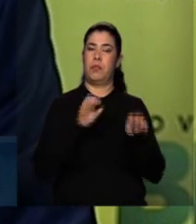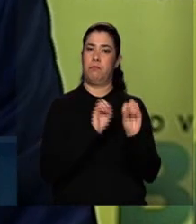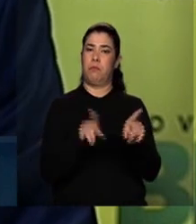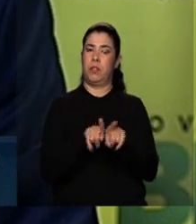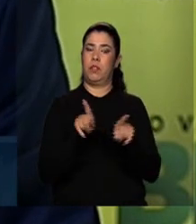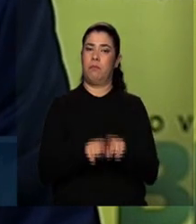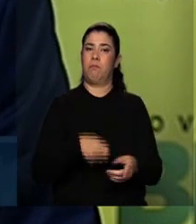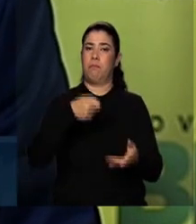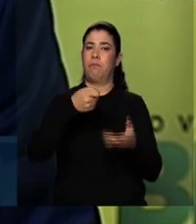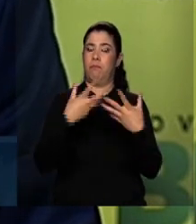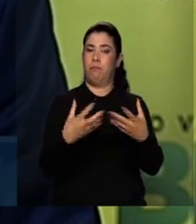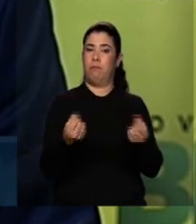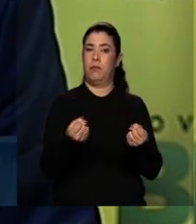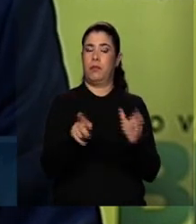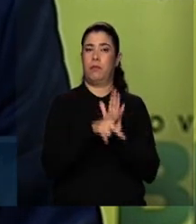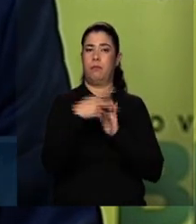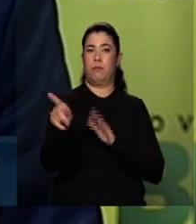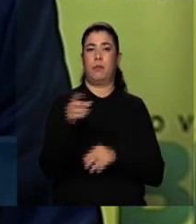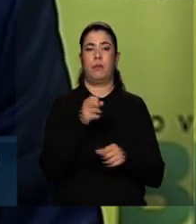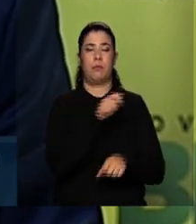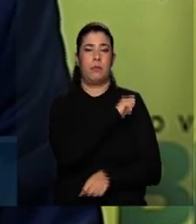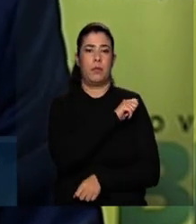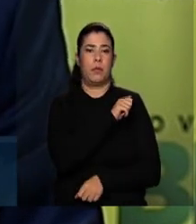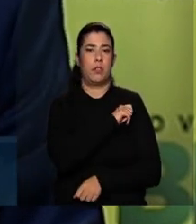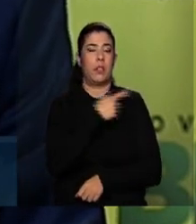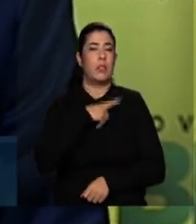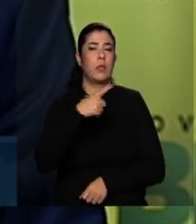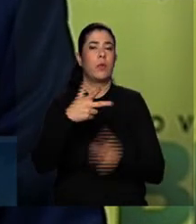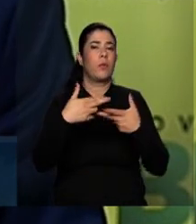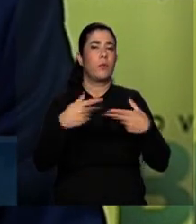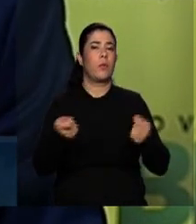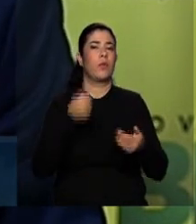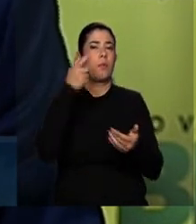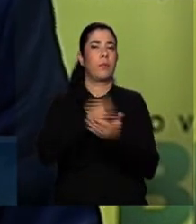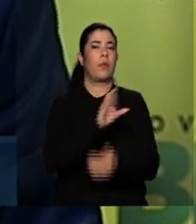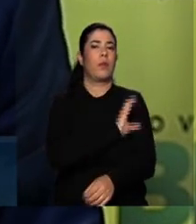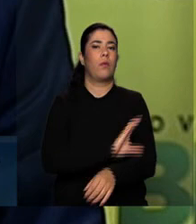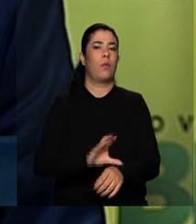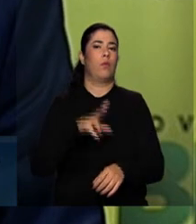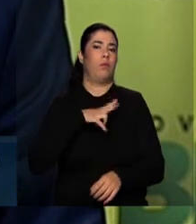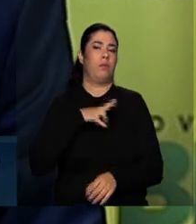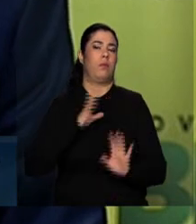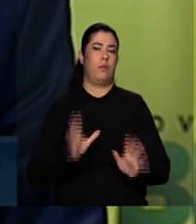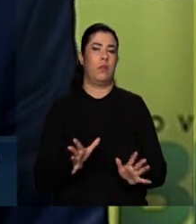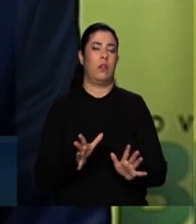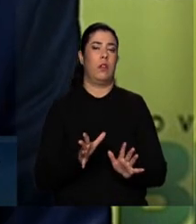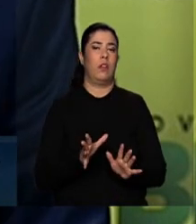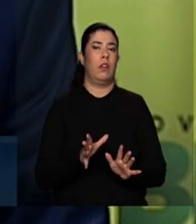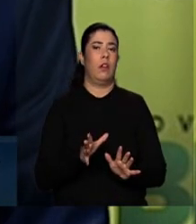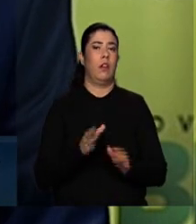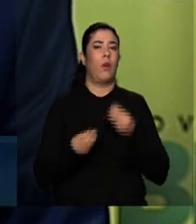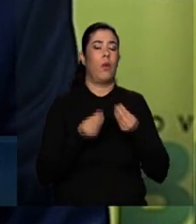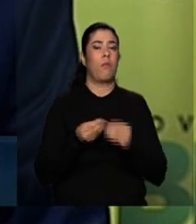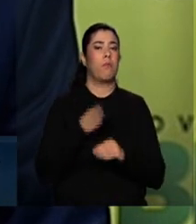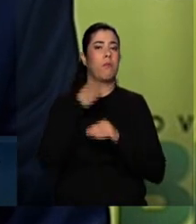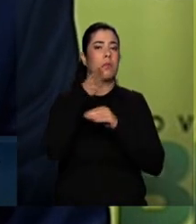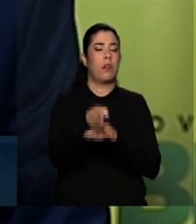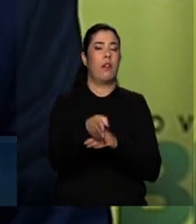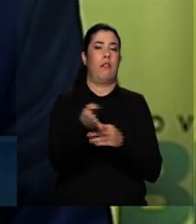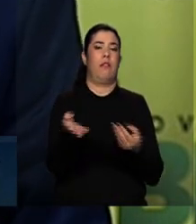tem permitido aos estudantes que não têm condições de pagar um curso de medicina acessar